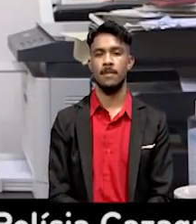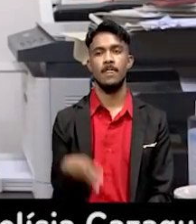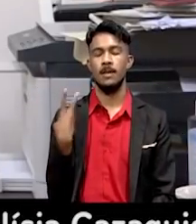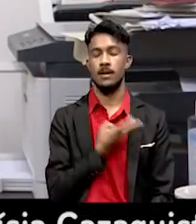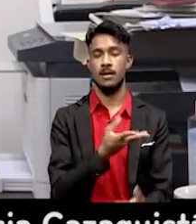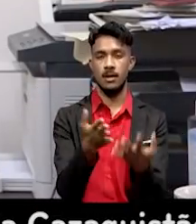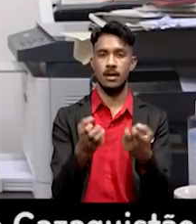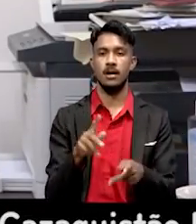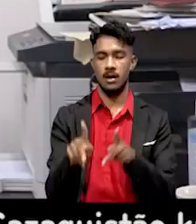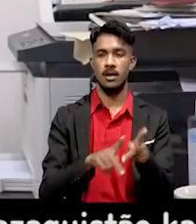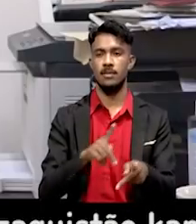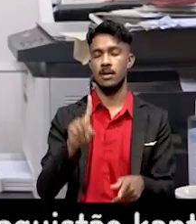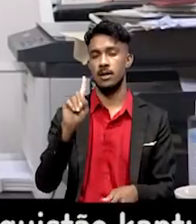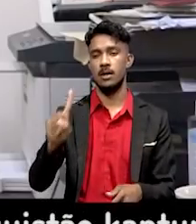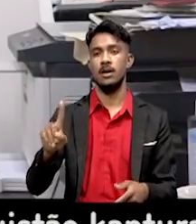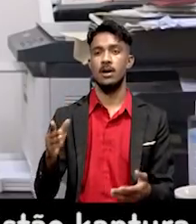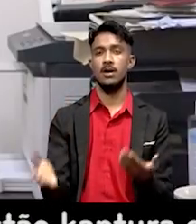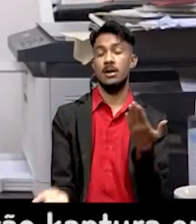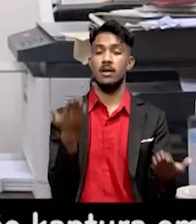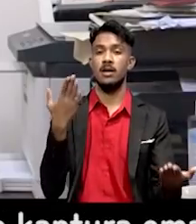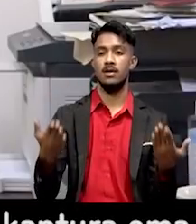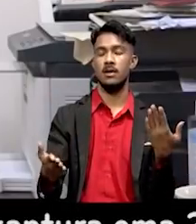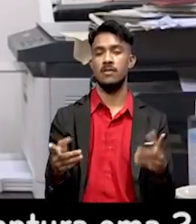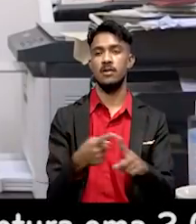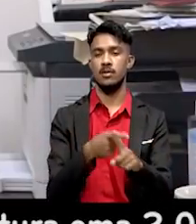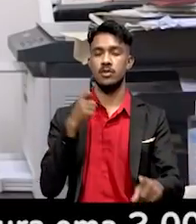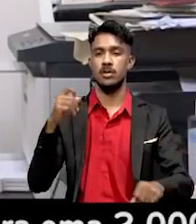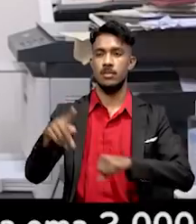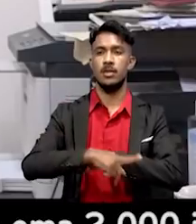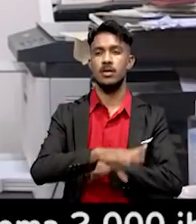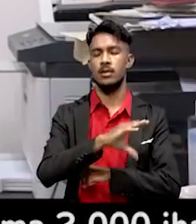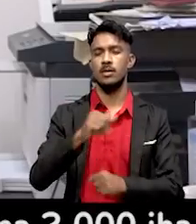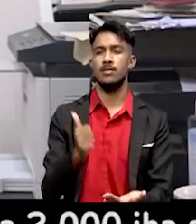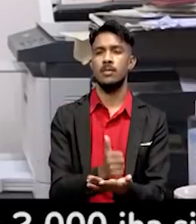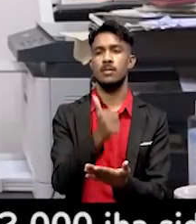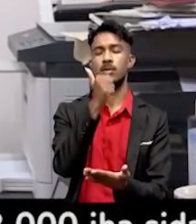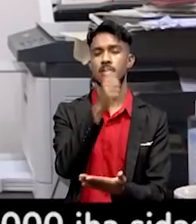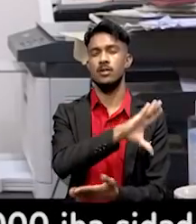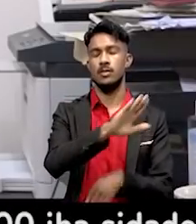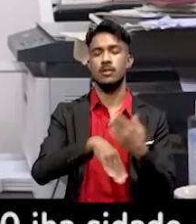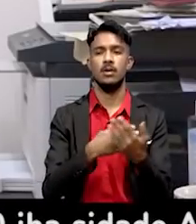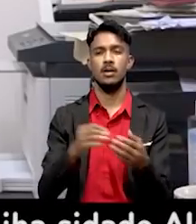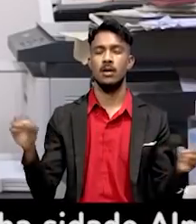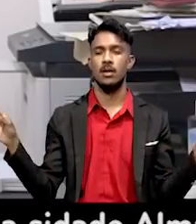mais livre husi husi conflito ne toma husi competição ne toma la ia botina